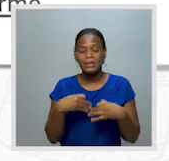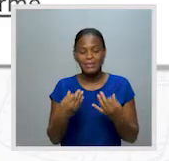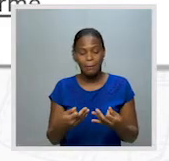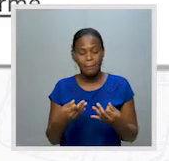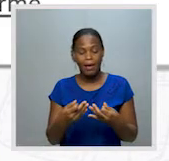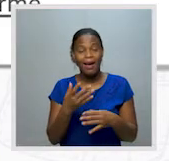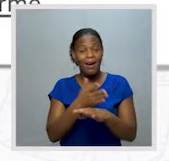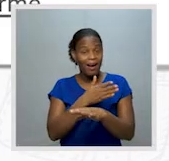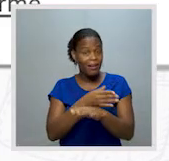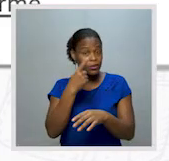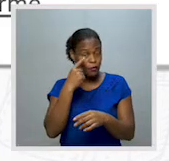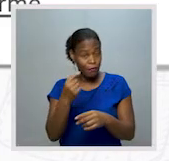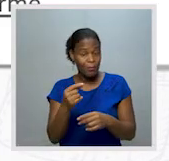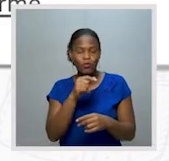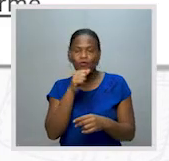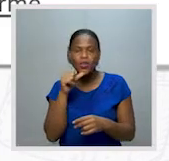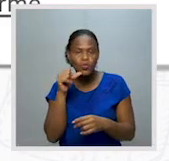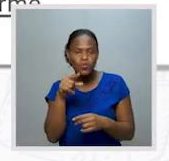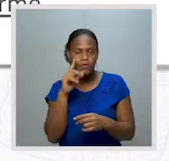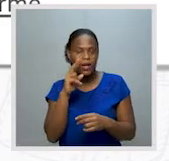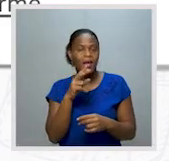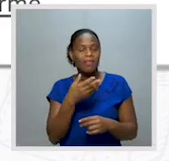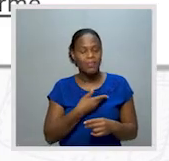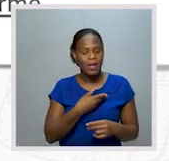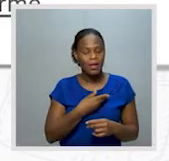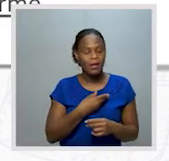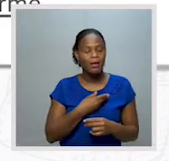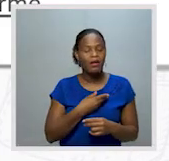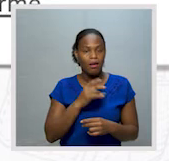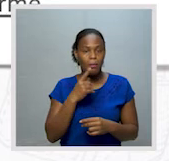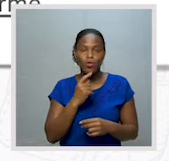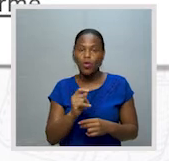antes do verbo. A linha D, pronome demonstrativo.